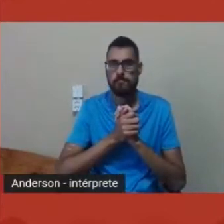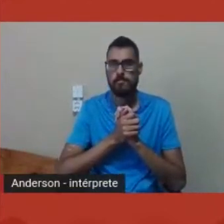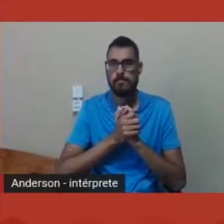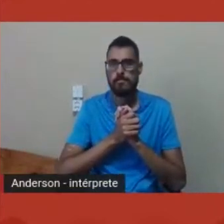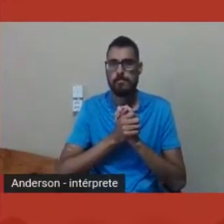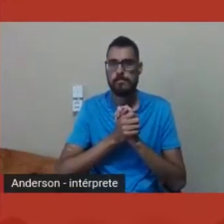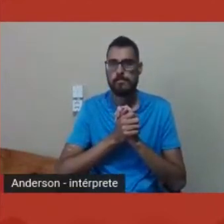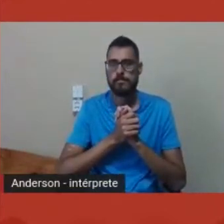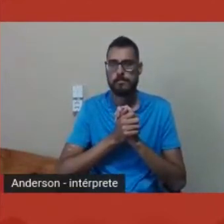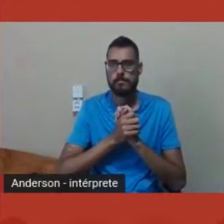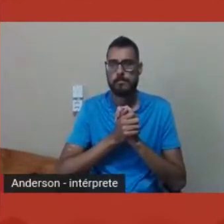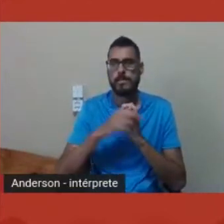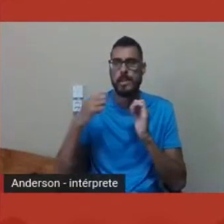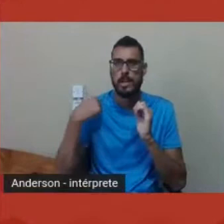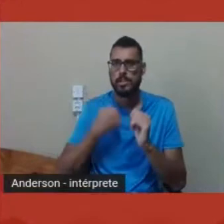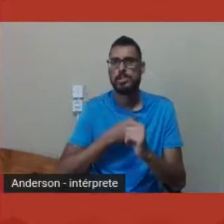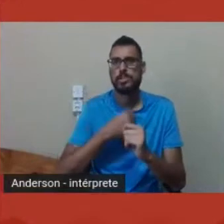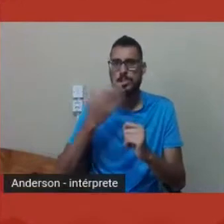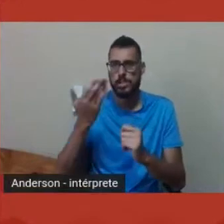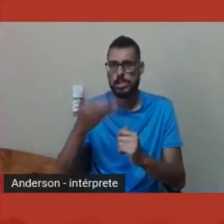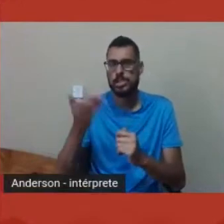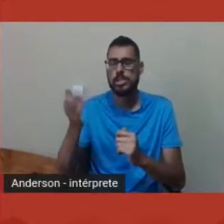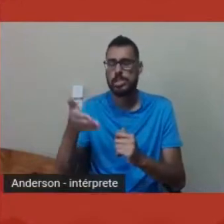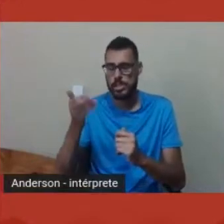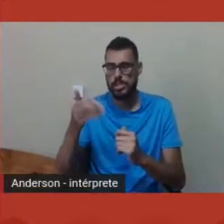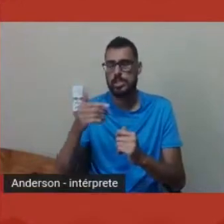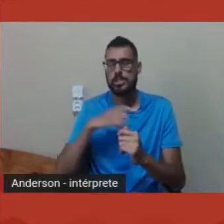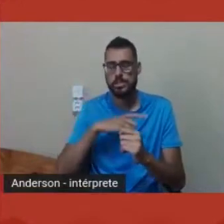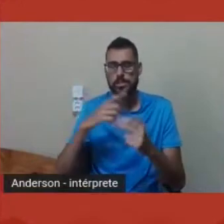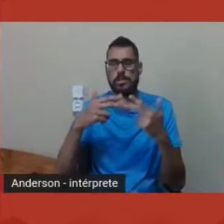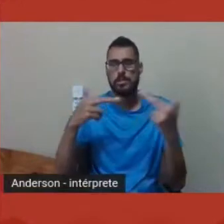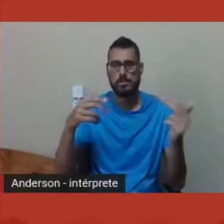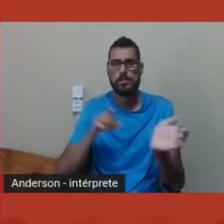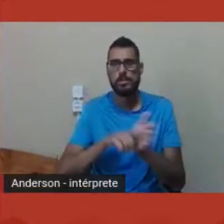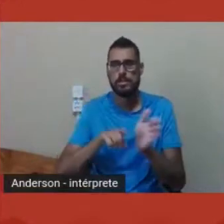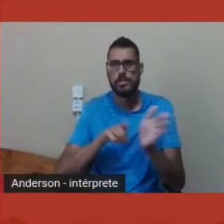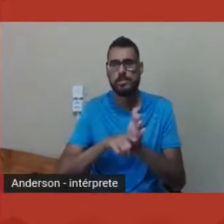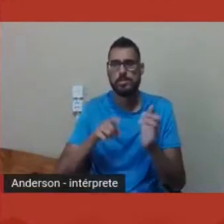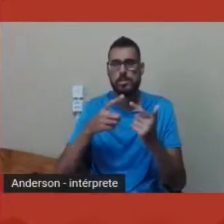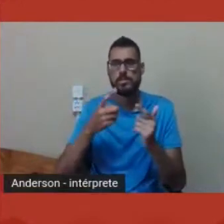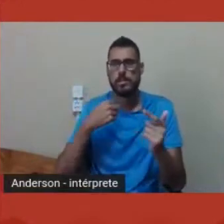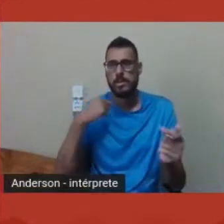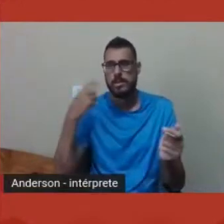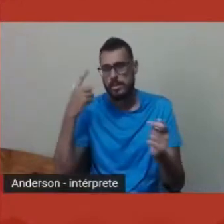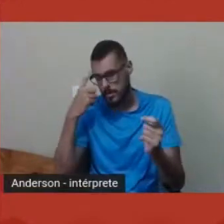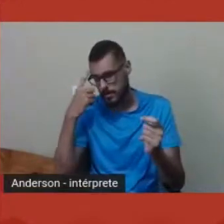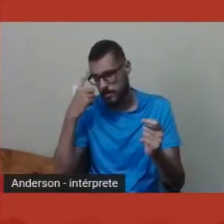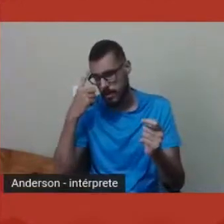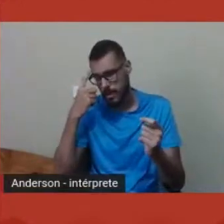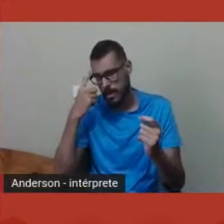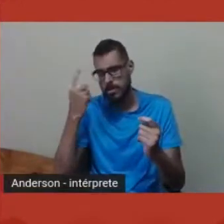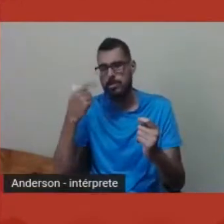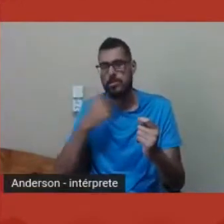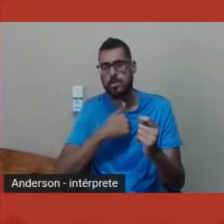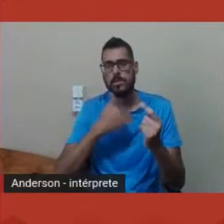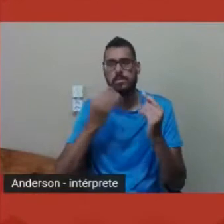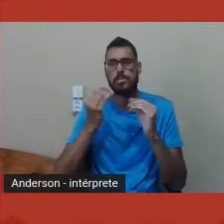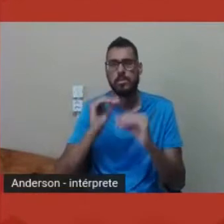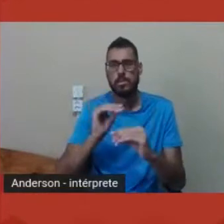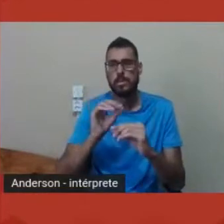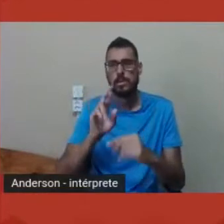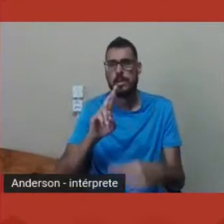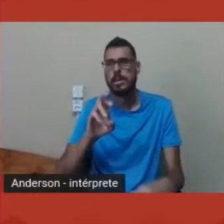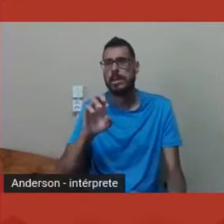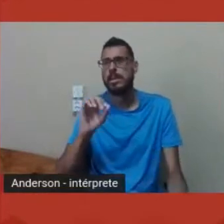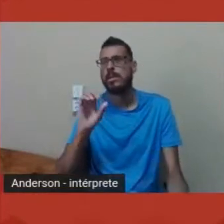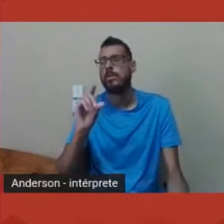A gente já tinha tido algumas questões aqui, mas eu acho que eu colocaria o que é